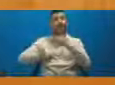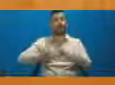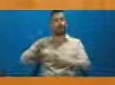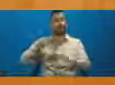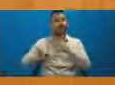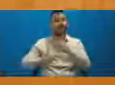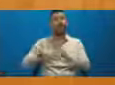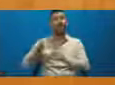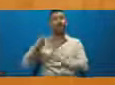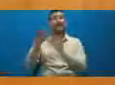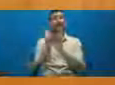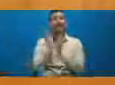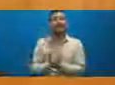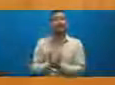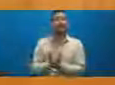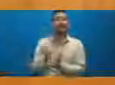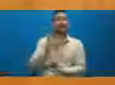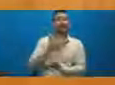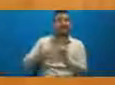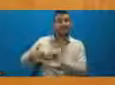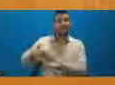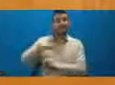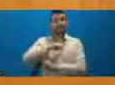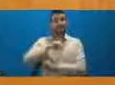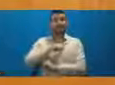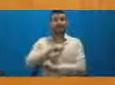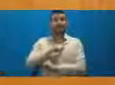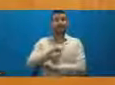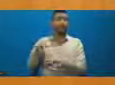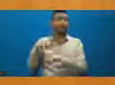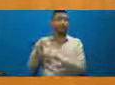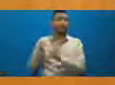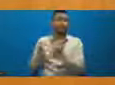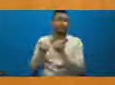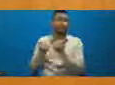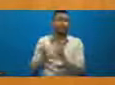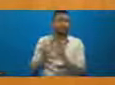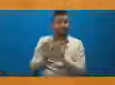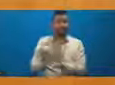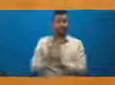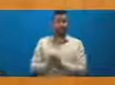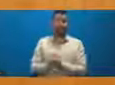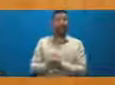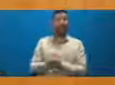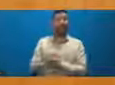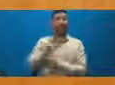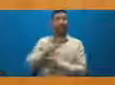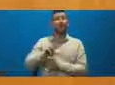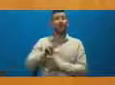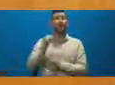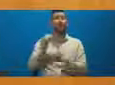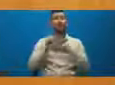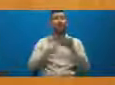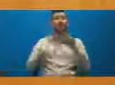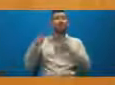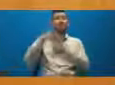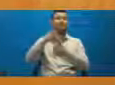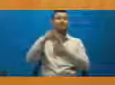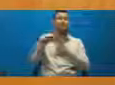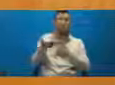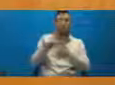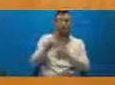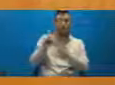grupos sociais que carregam o país nas costas e veja continuar colocando em primeiro lugar aqueles